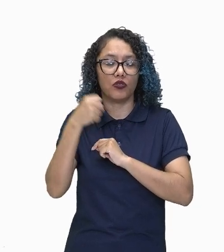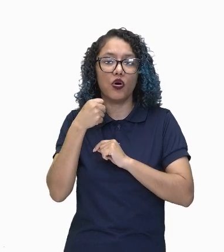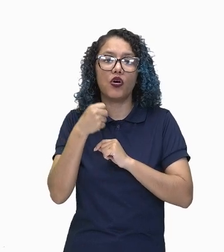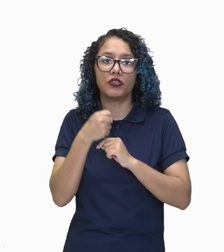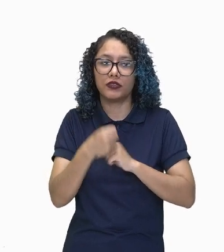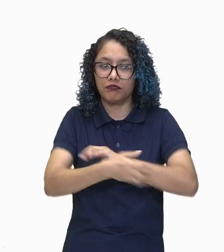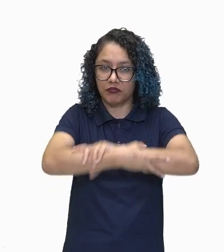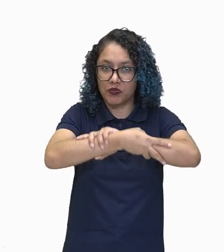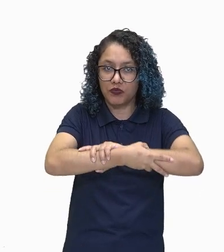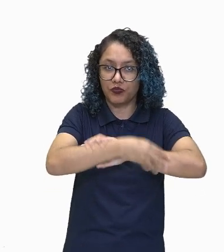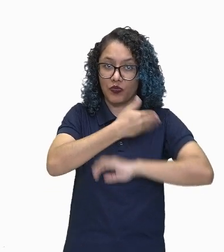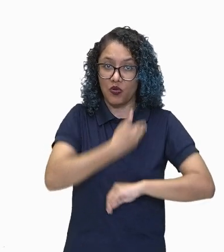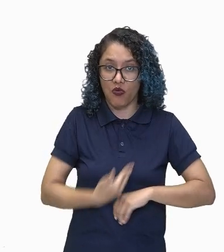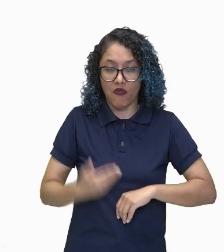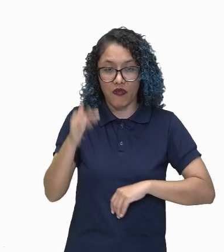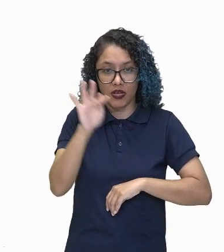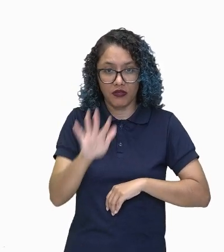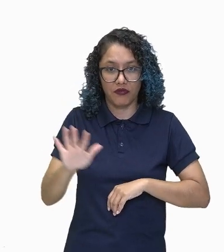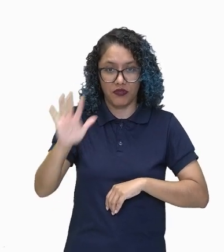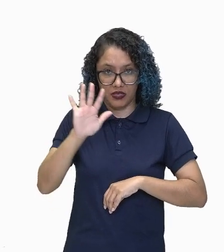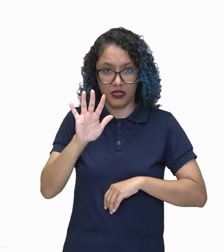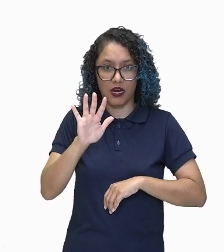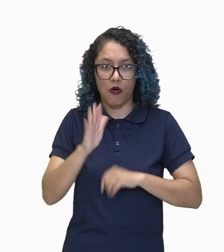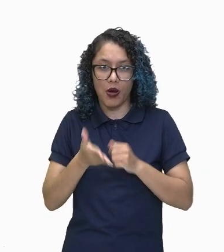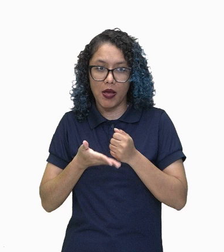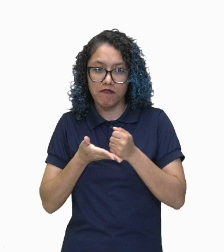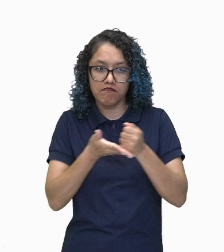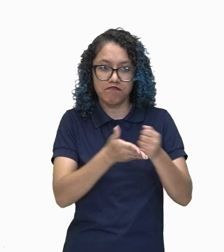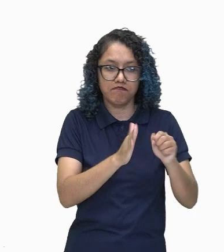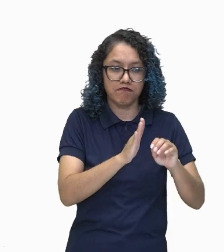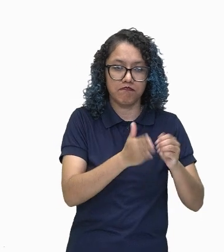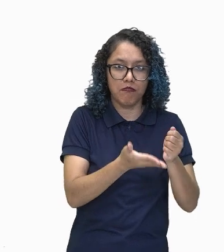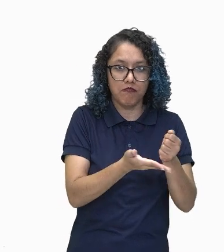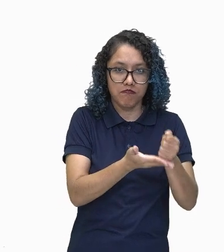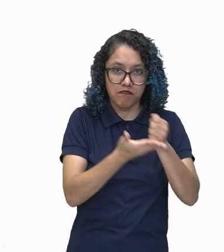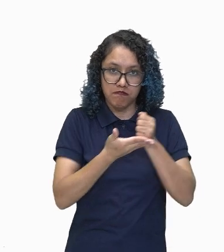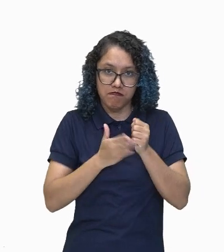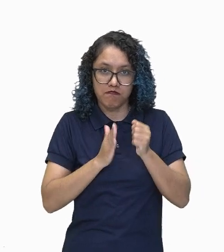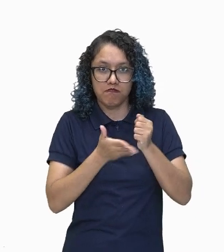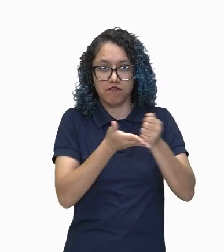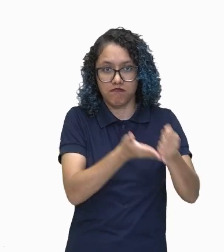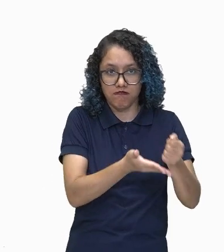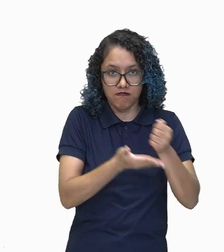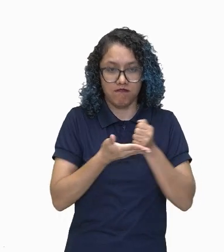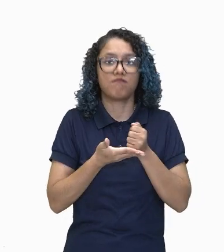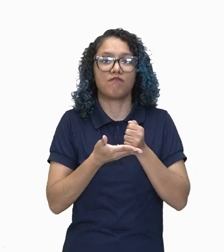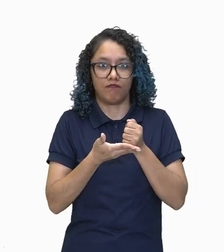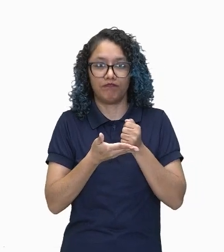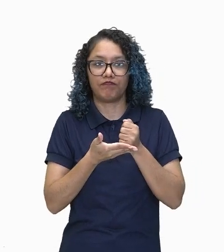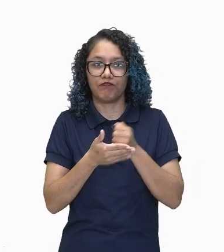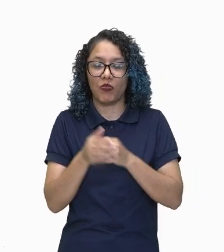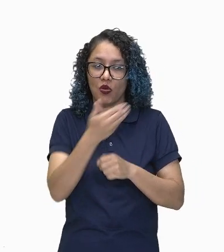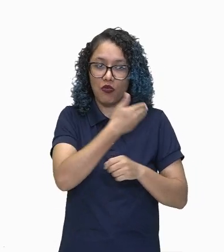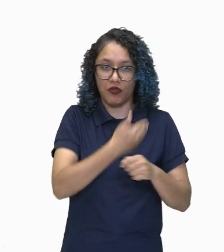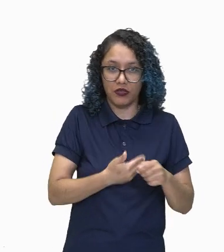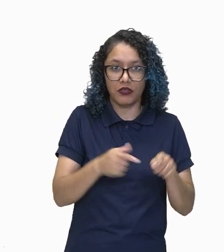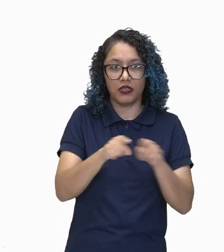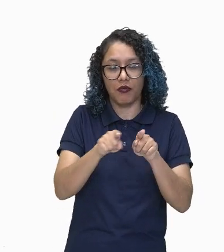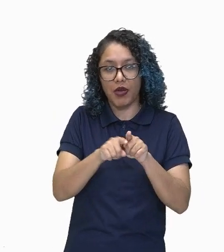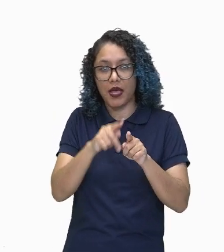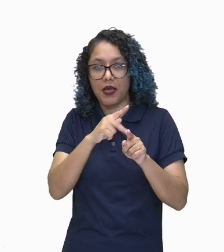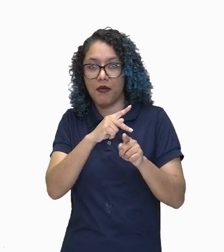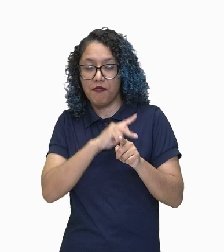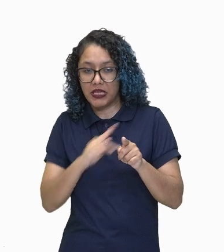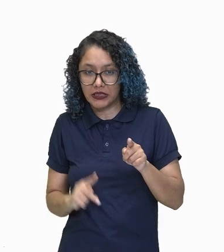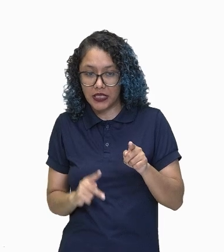dupla, esse toma lá da cá entre governadores e governo federal. E havia então aí